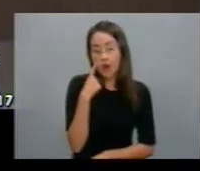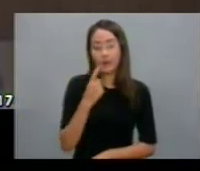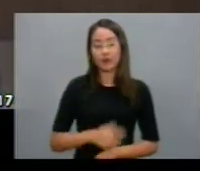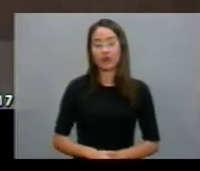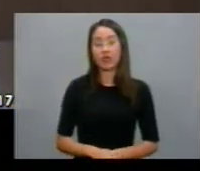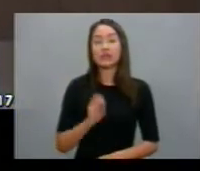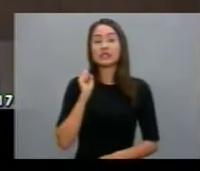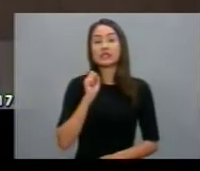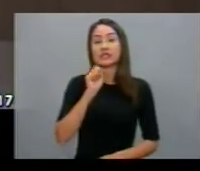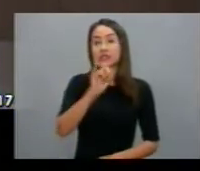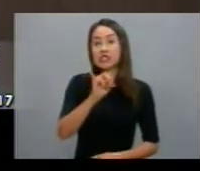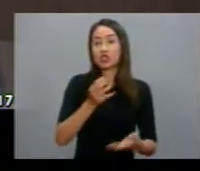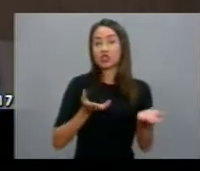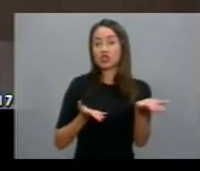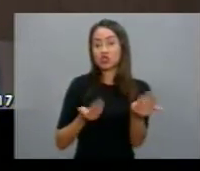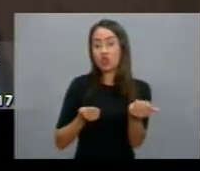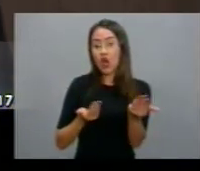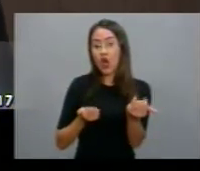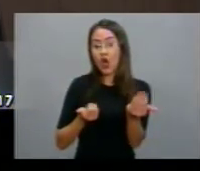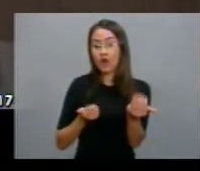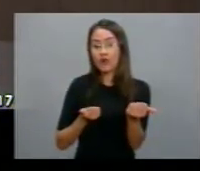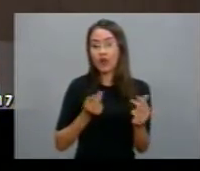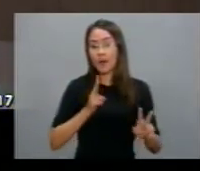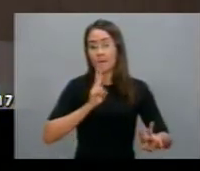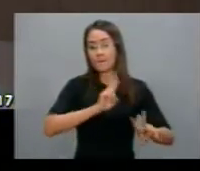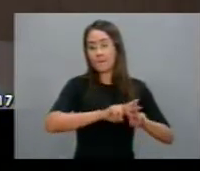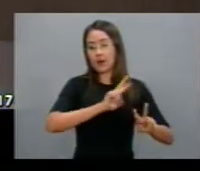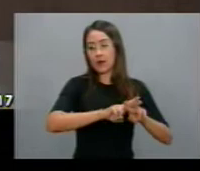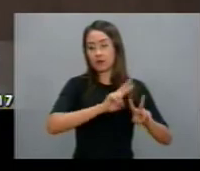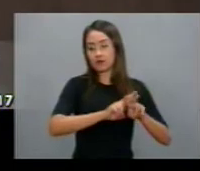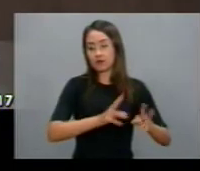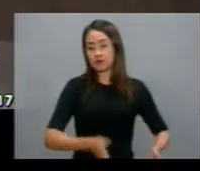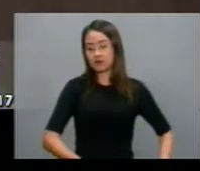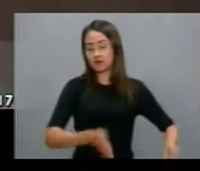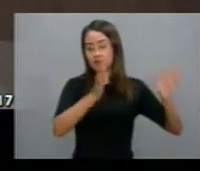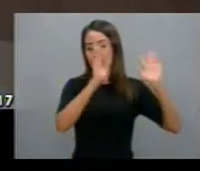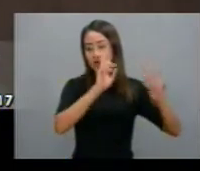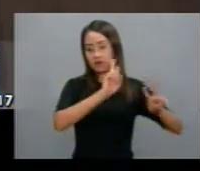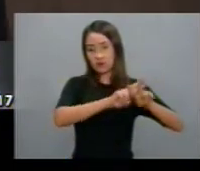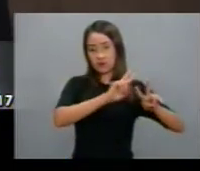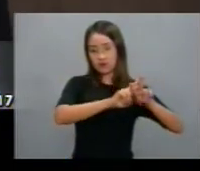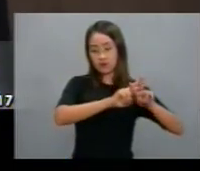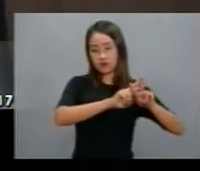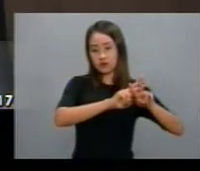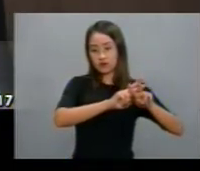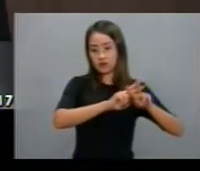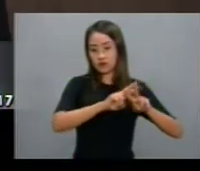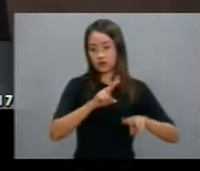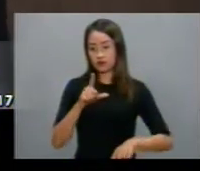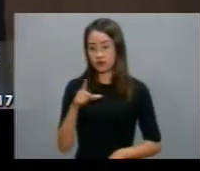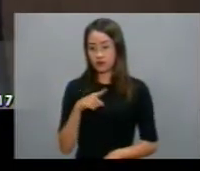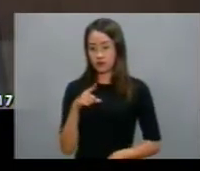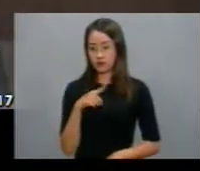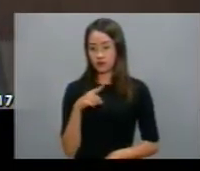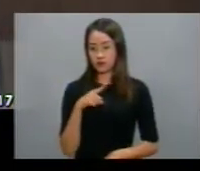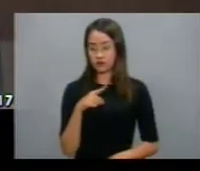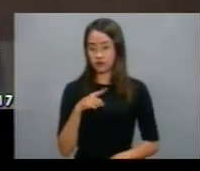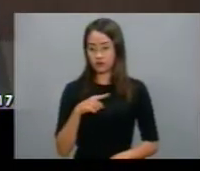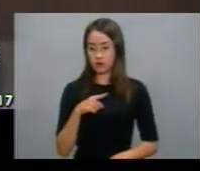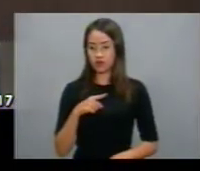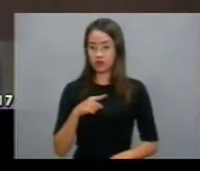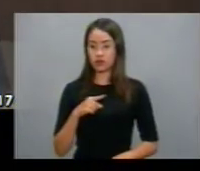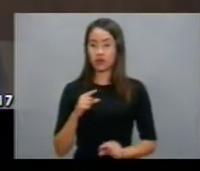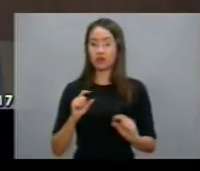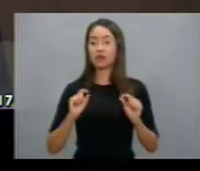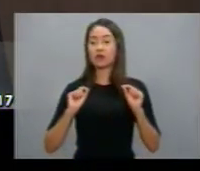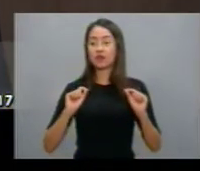quanto mais jovens forem enviados como presos provisórios para estas unidades, maior